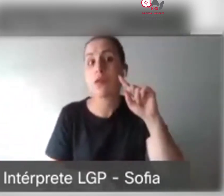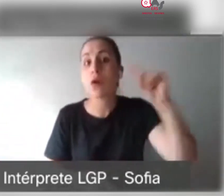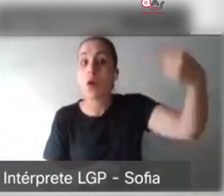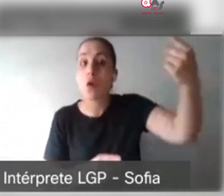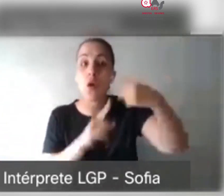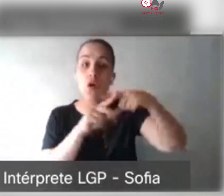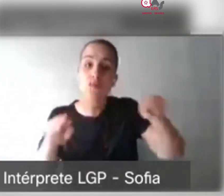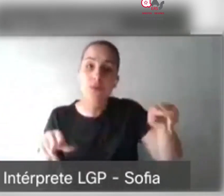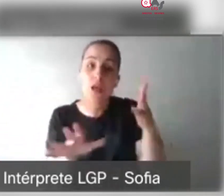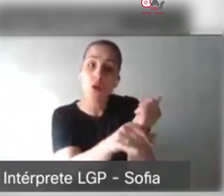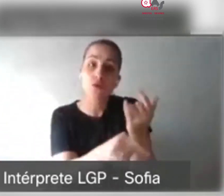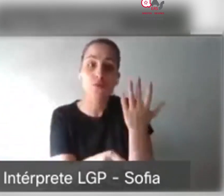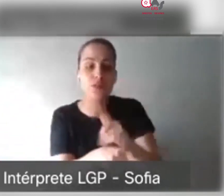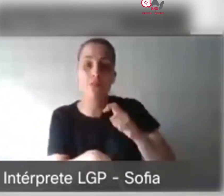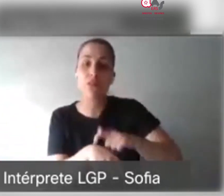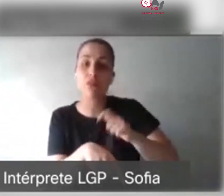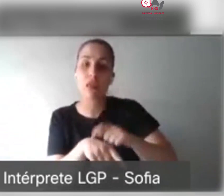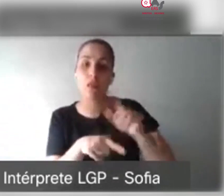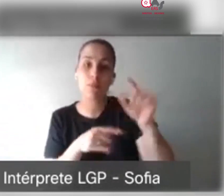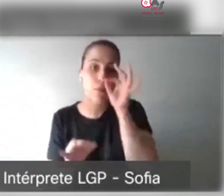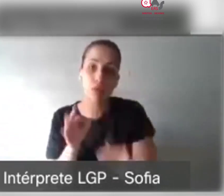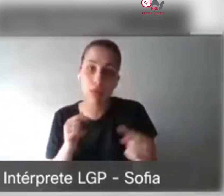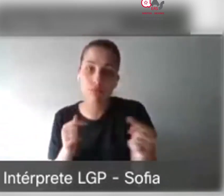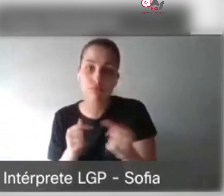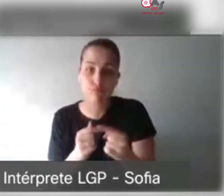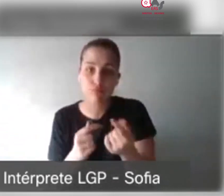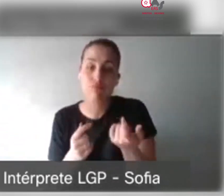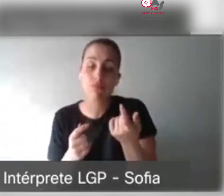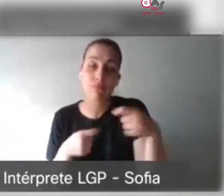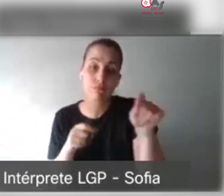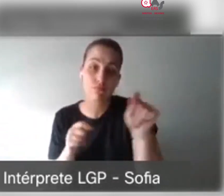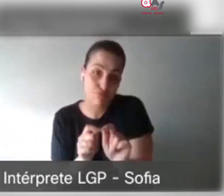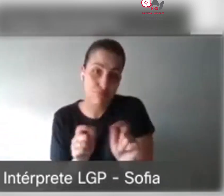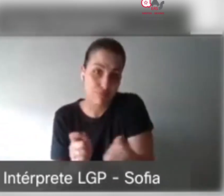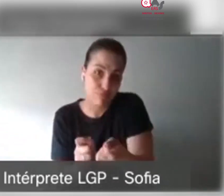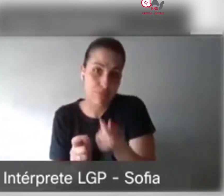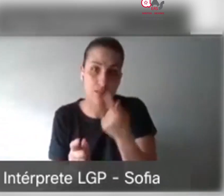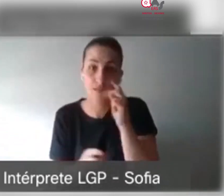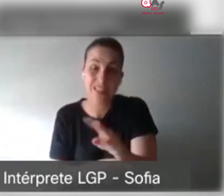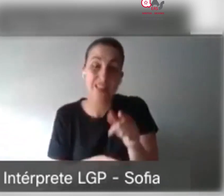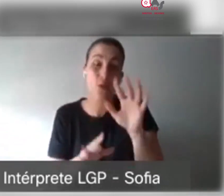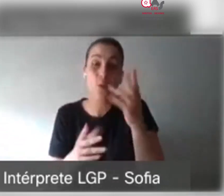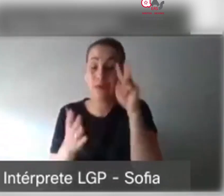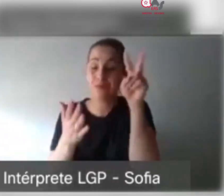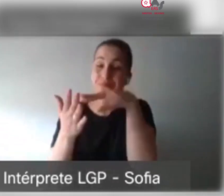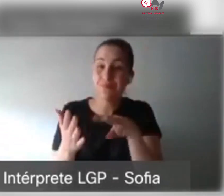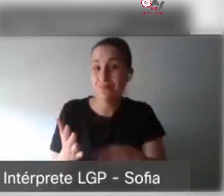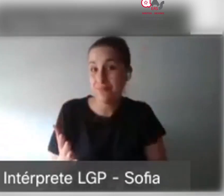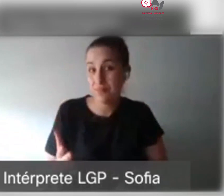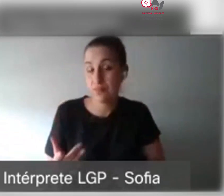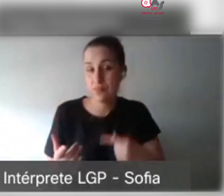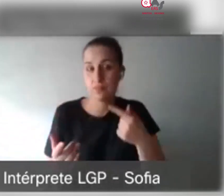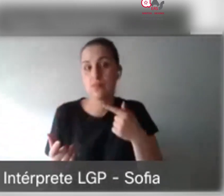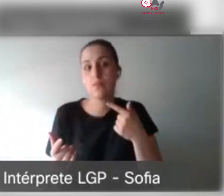que exigir períodos mais curtos de visita. Portanto, quando nós lemos as instruções que foram dadas